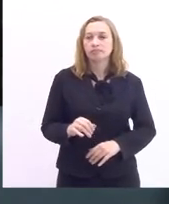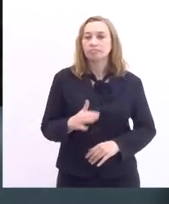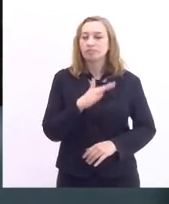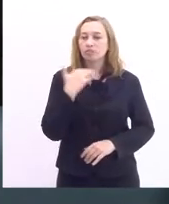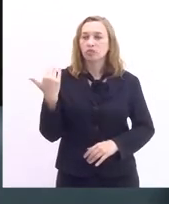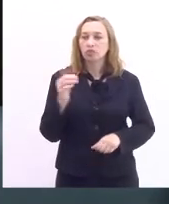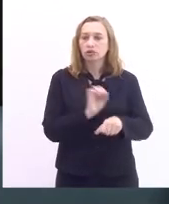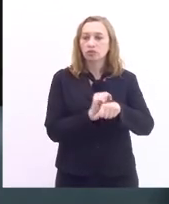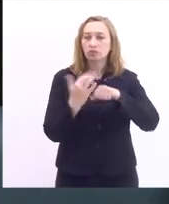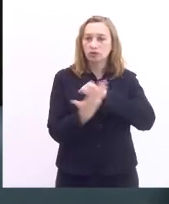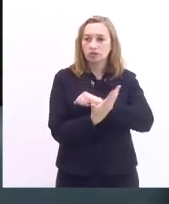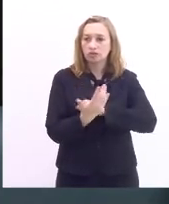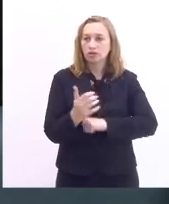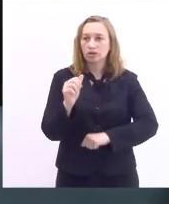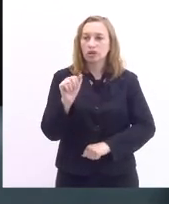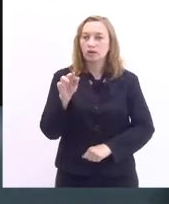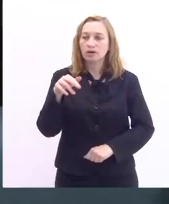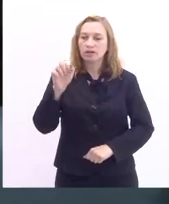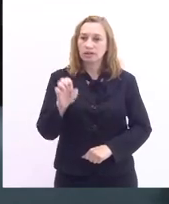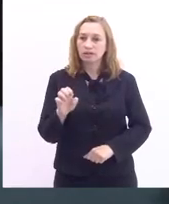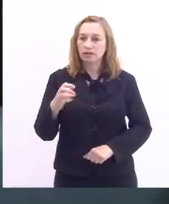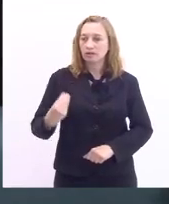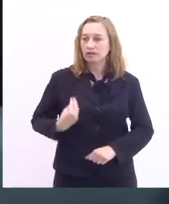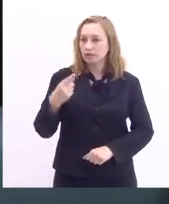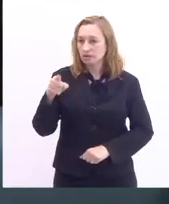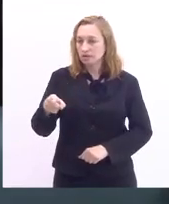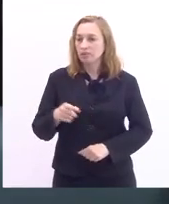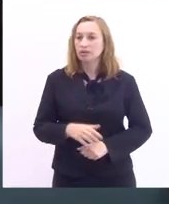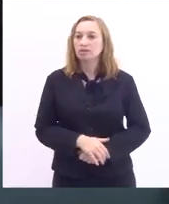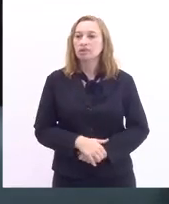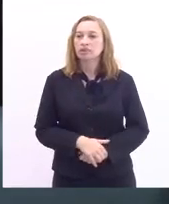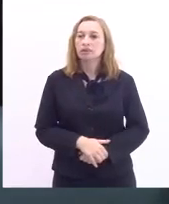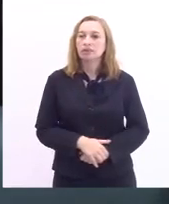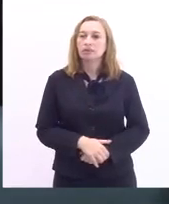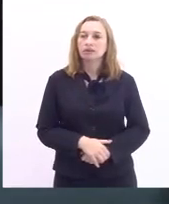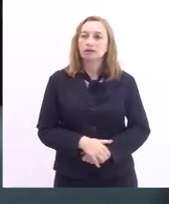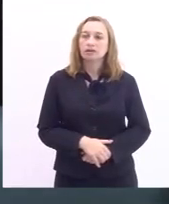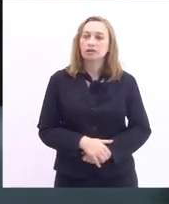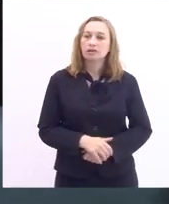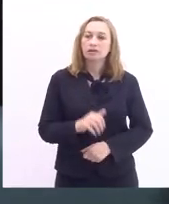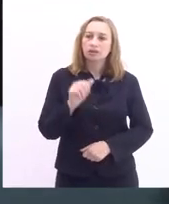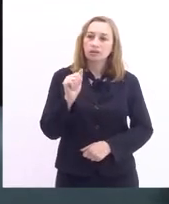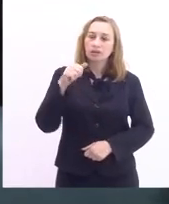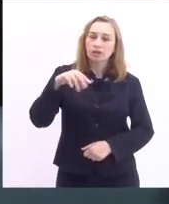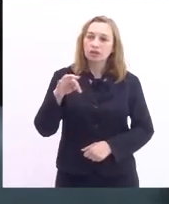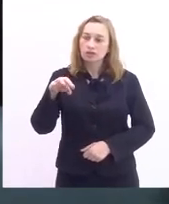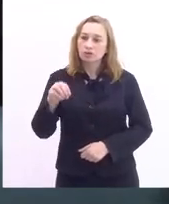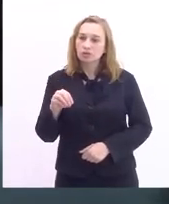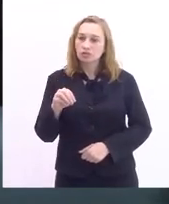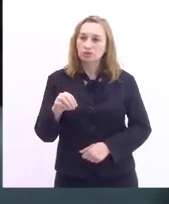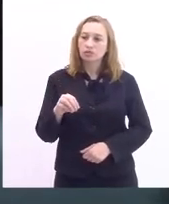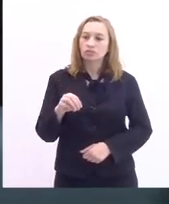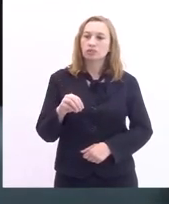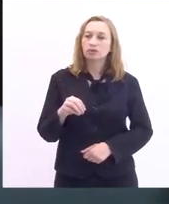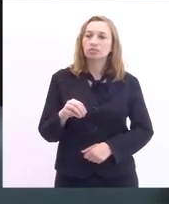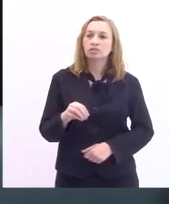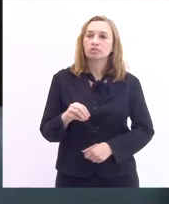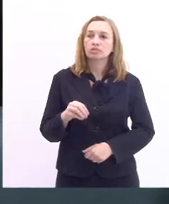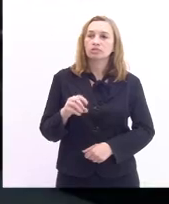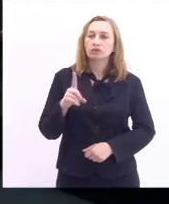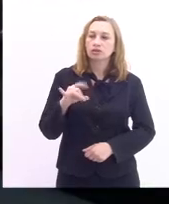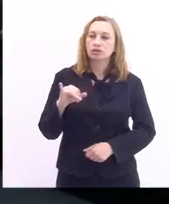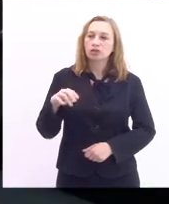convide Aurélio Cézar aqui presente o Antônio Jorge jogo